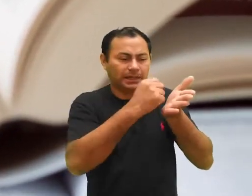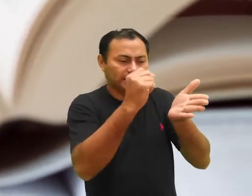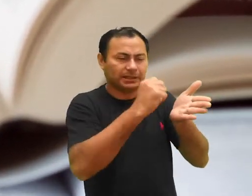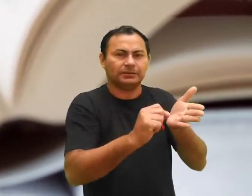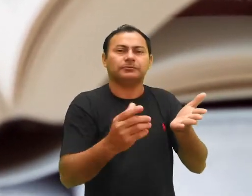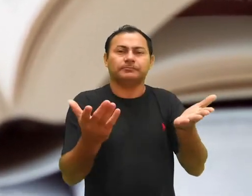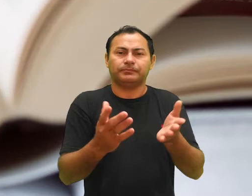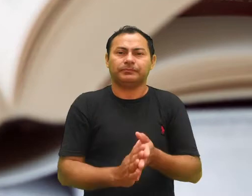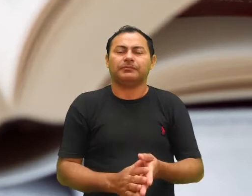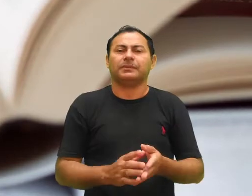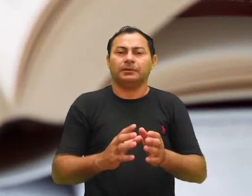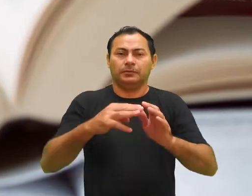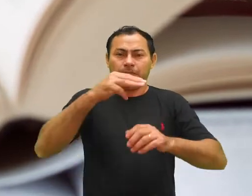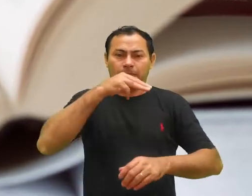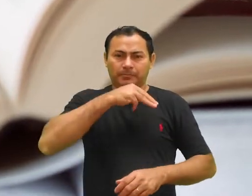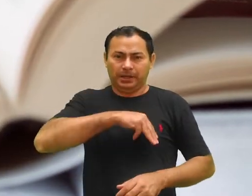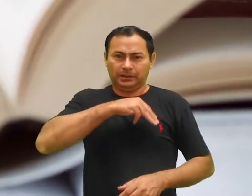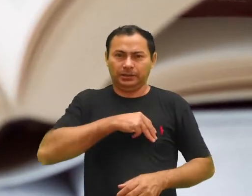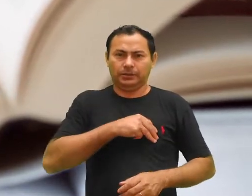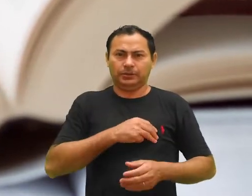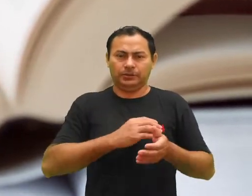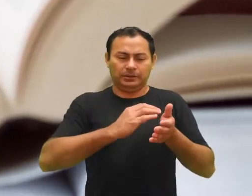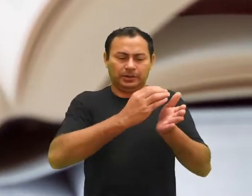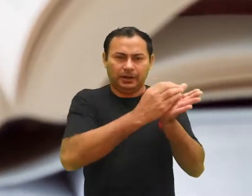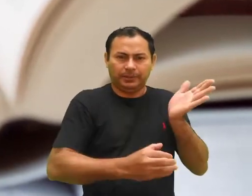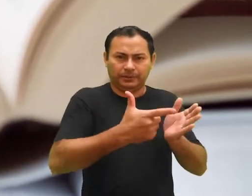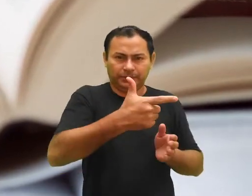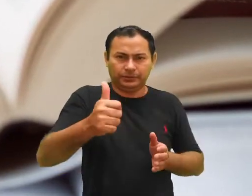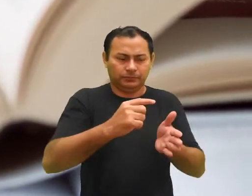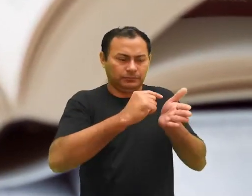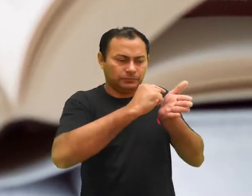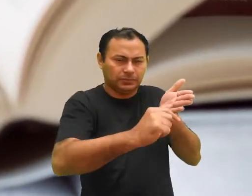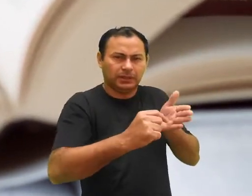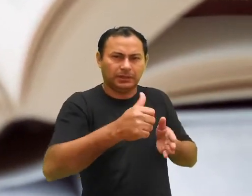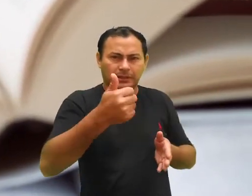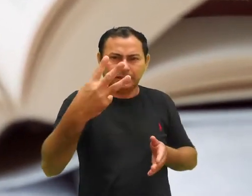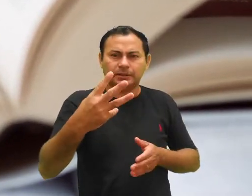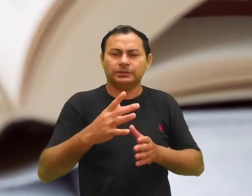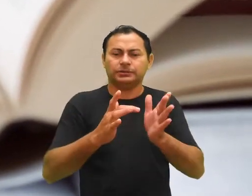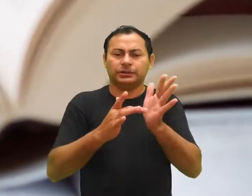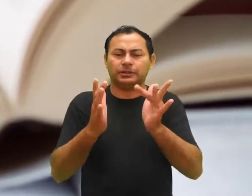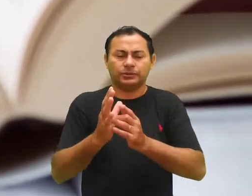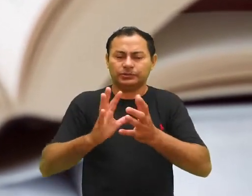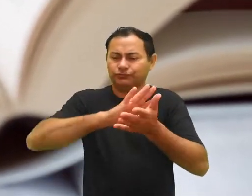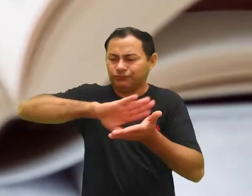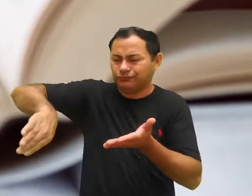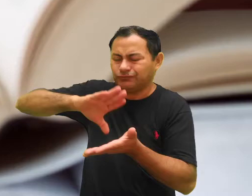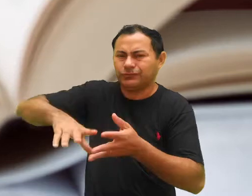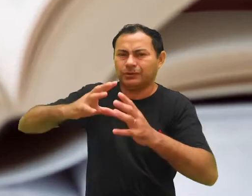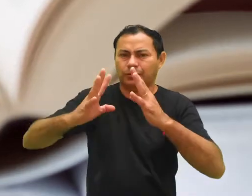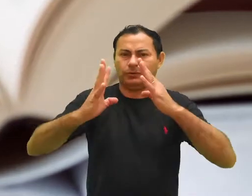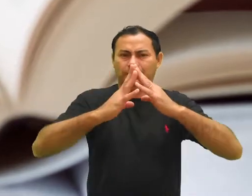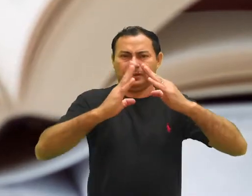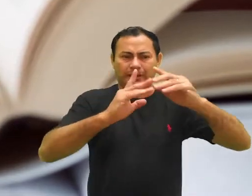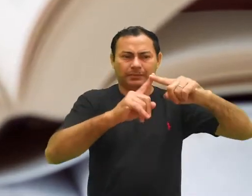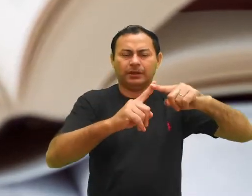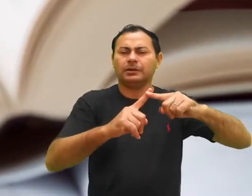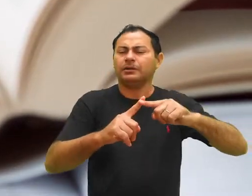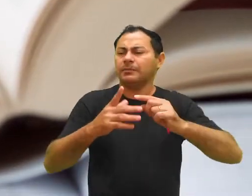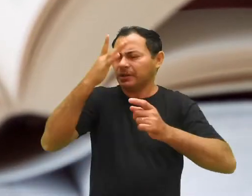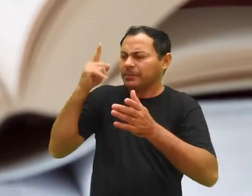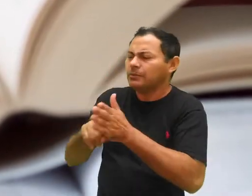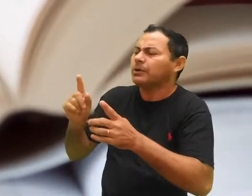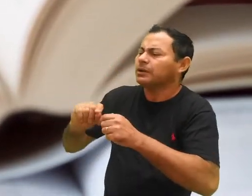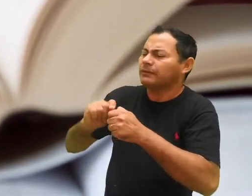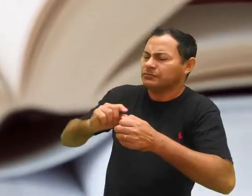disse: está escrito. Em Mateus capítulo 21, versículo 13, lemos que quando Jesus limpou o templo, foram tirar